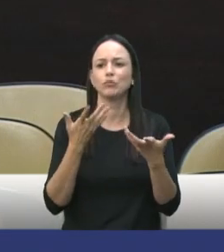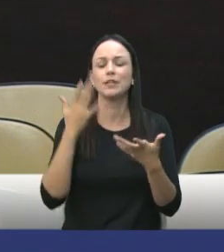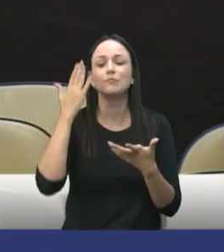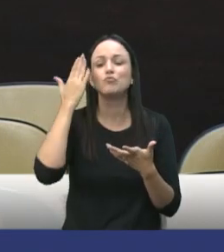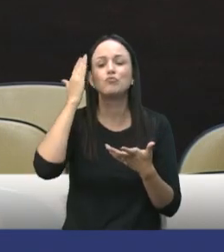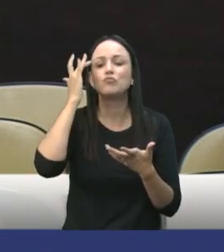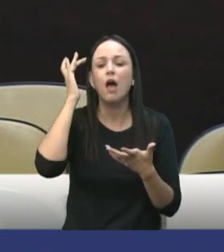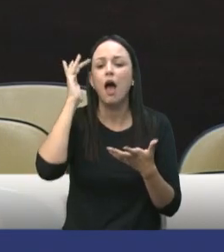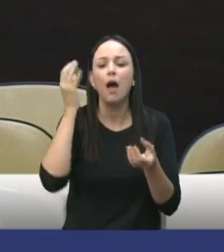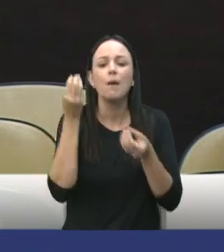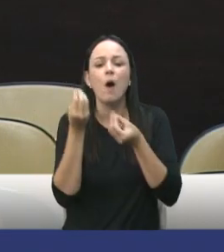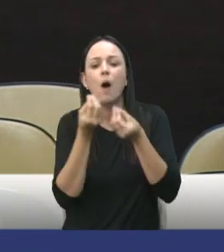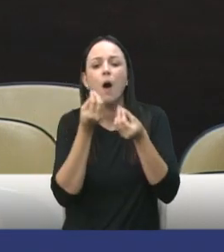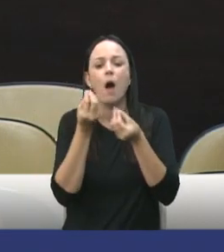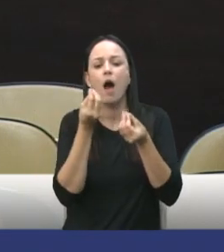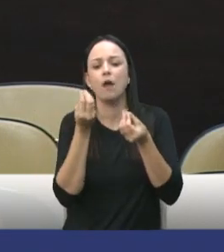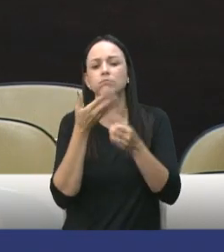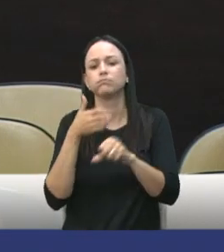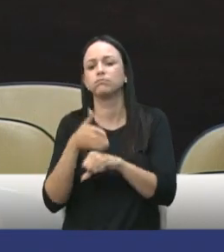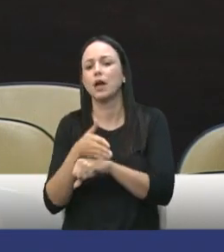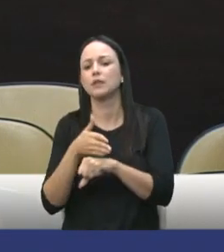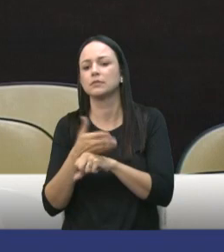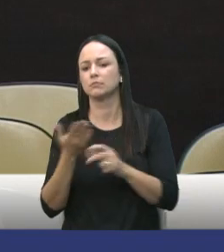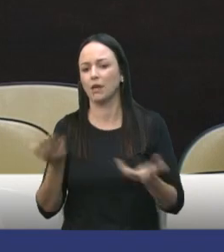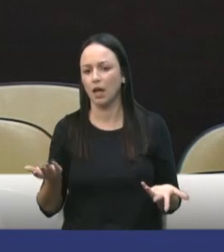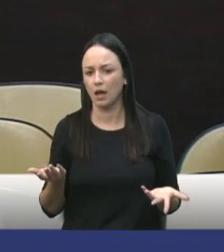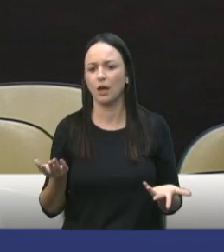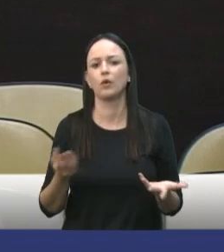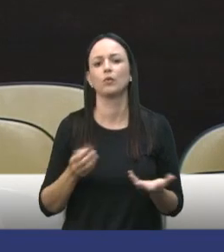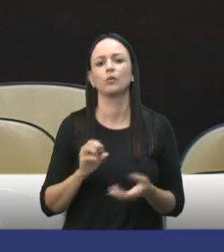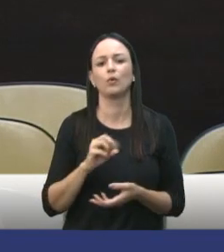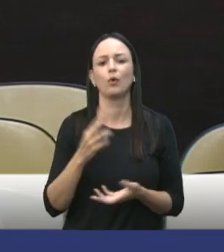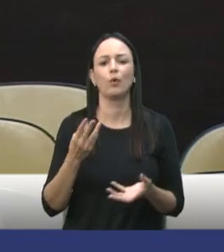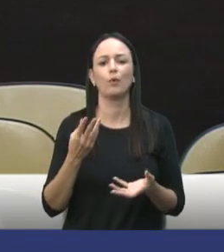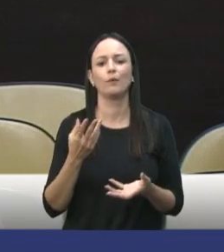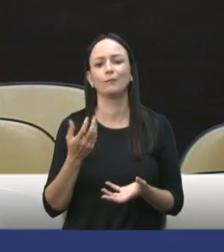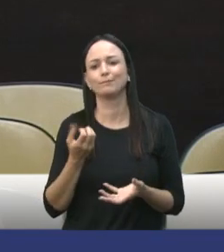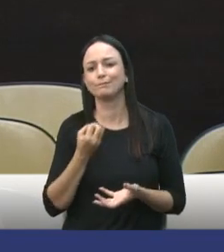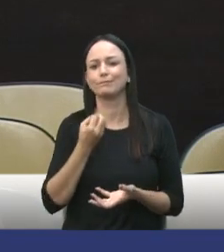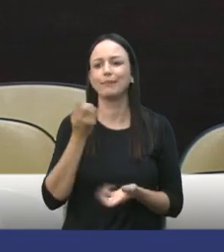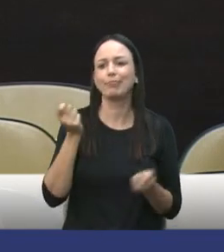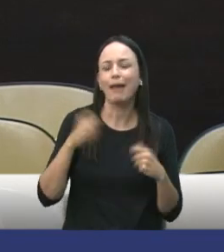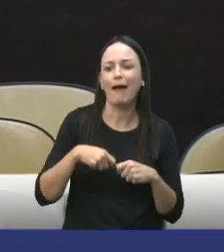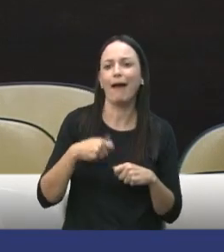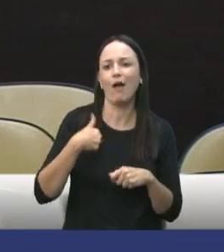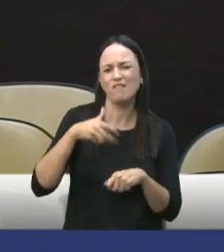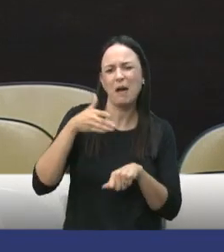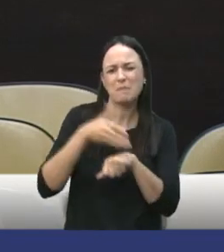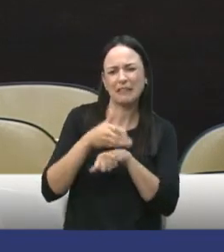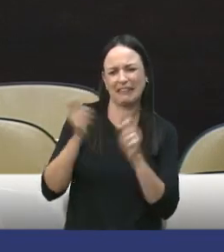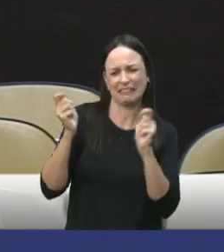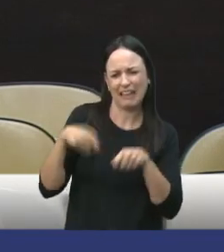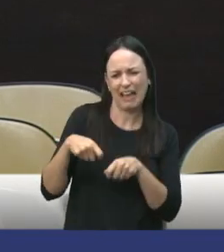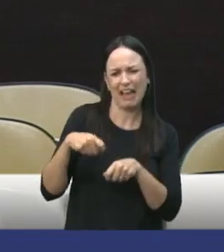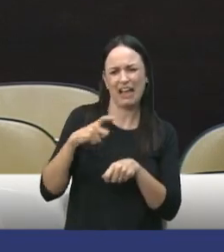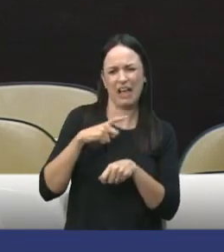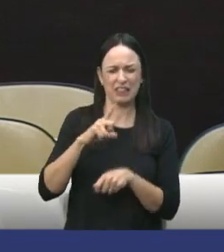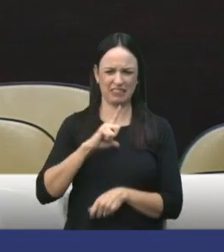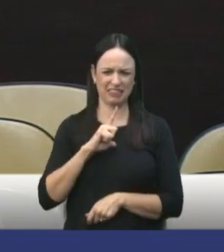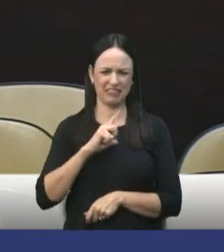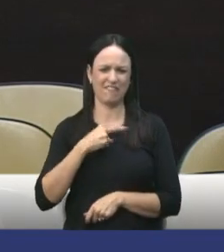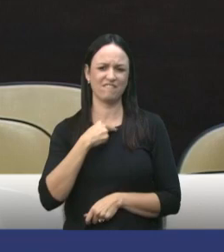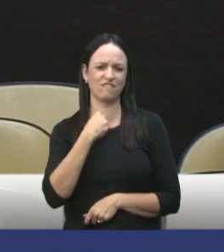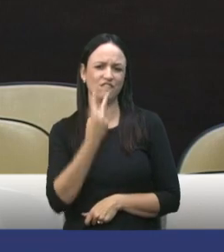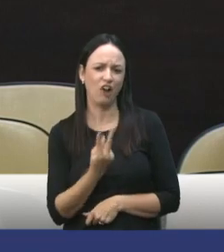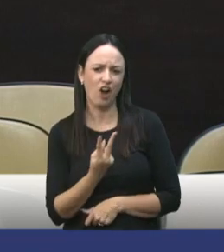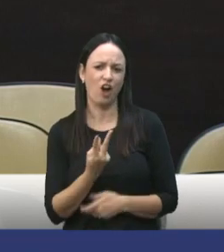essa participação, e às vezes até mesmo de será que vai dar resultado, será que eu tenho voz, será que eu não tenho? Então, eu gostaria